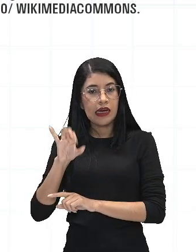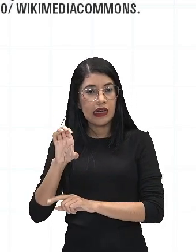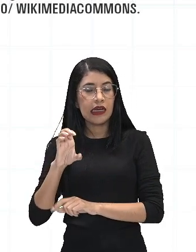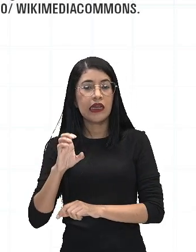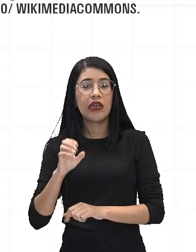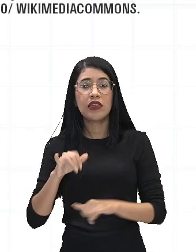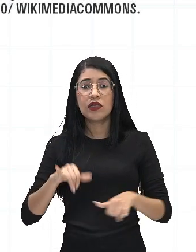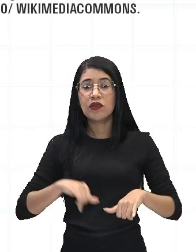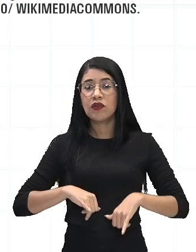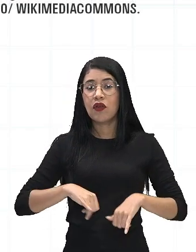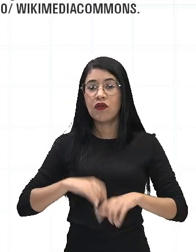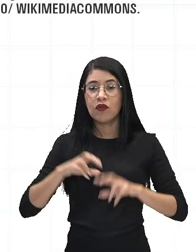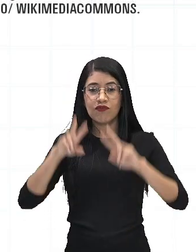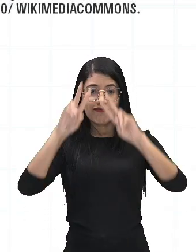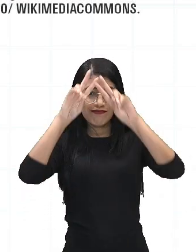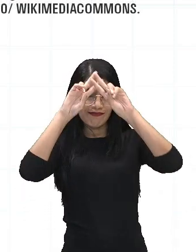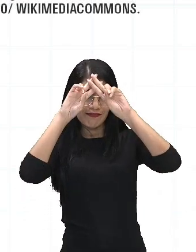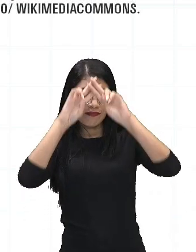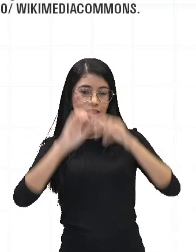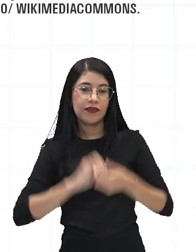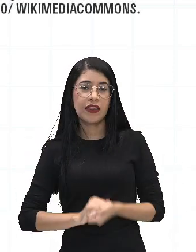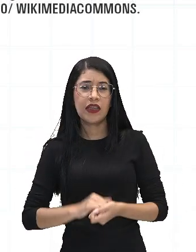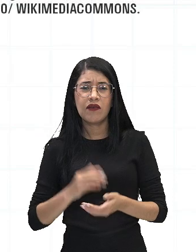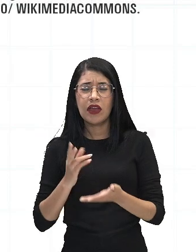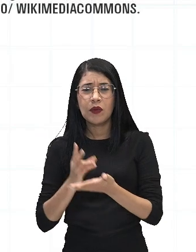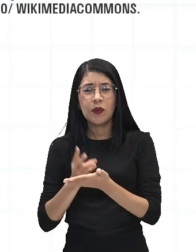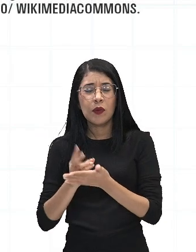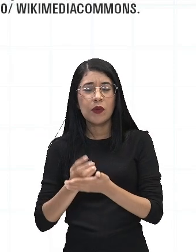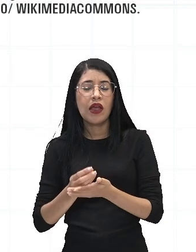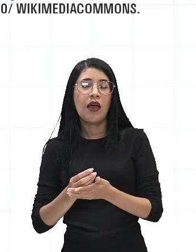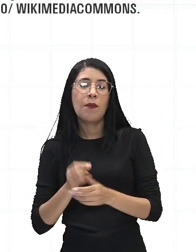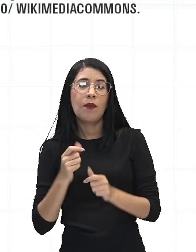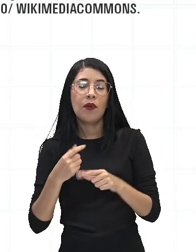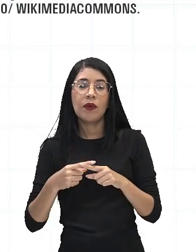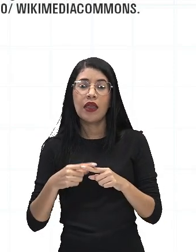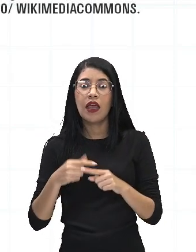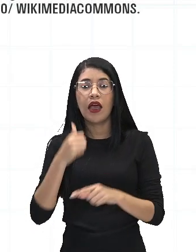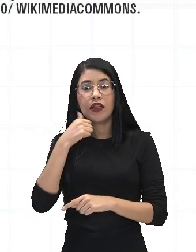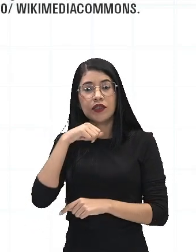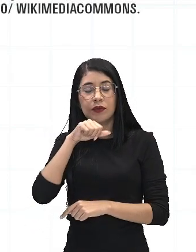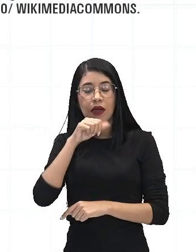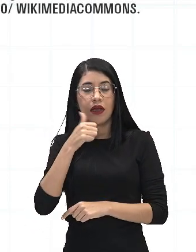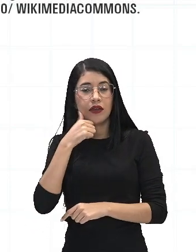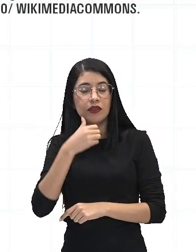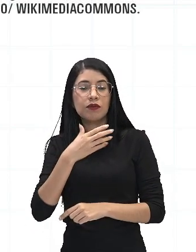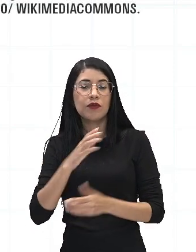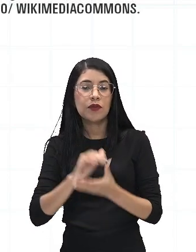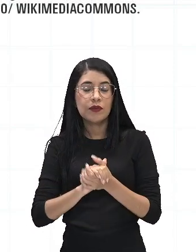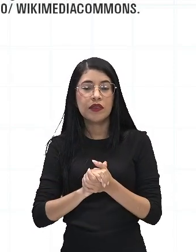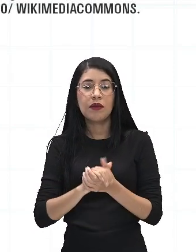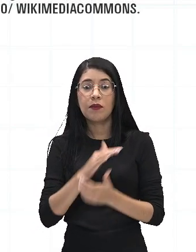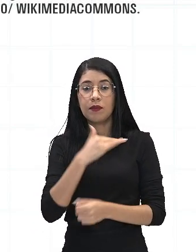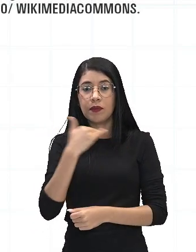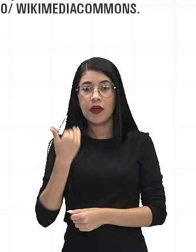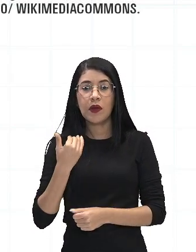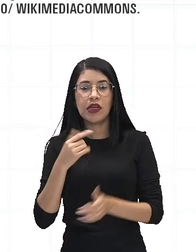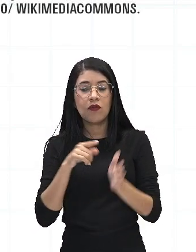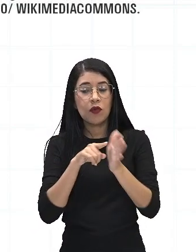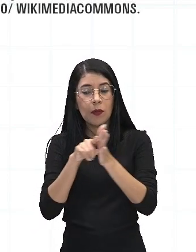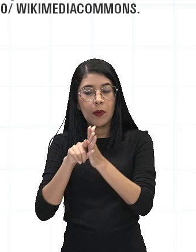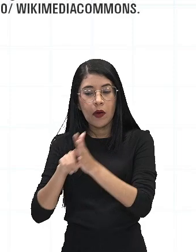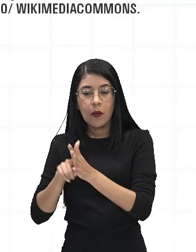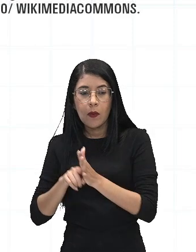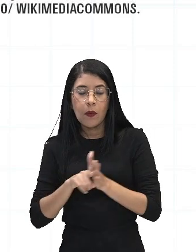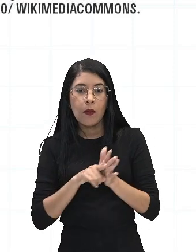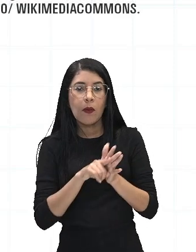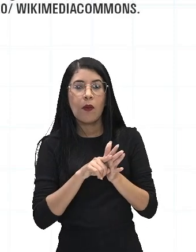vai assombrá-lo, não apenas como marido em luto e policial em busca de respostas,